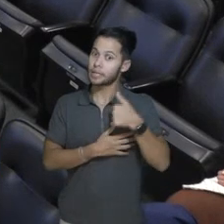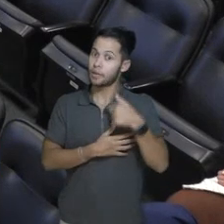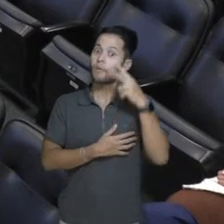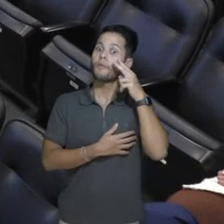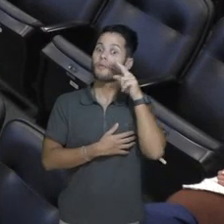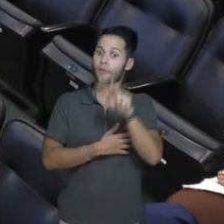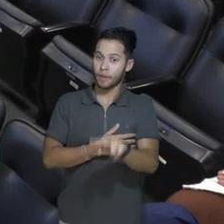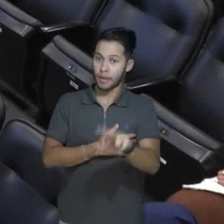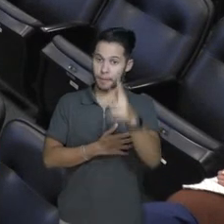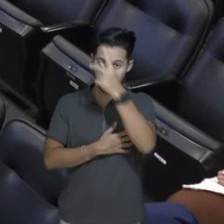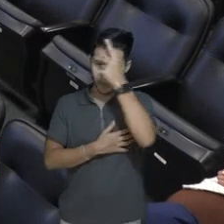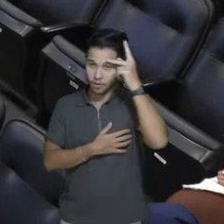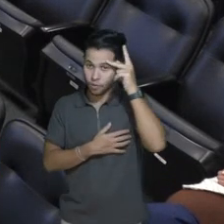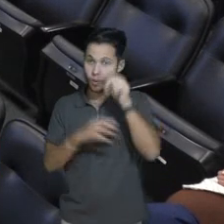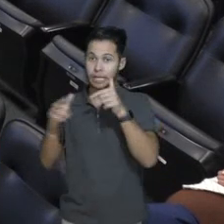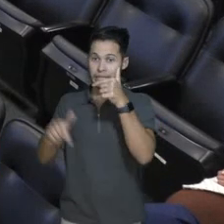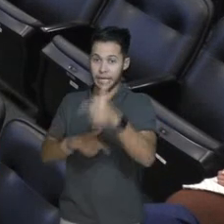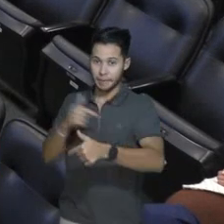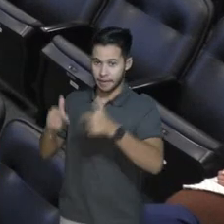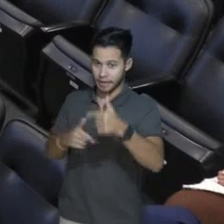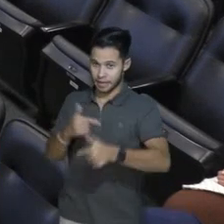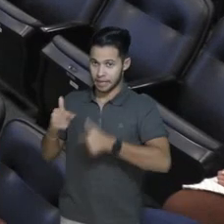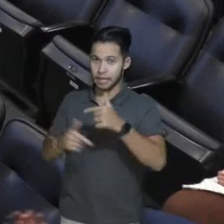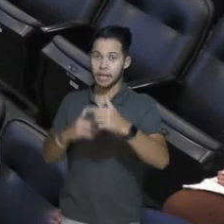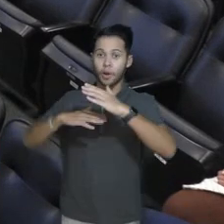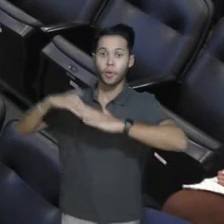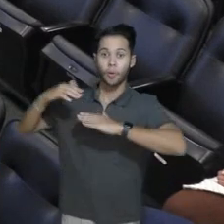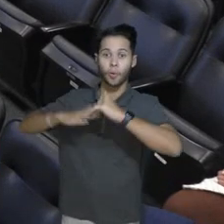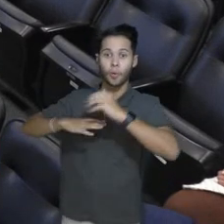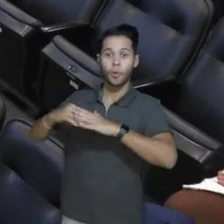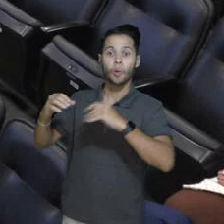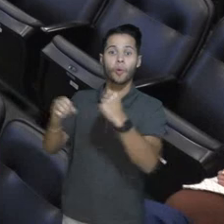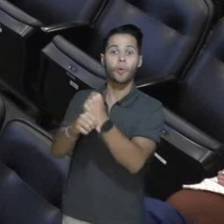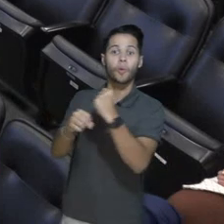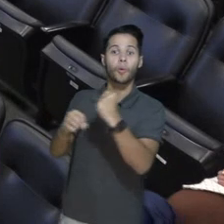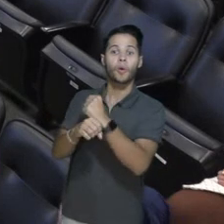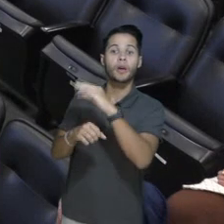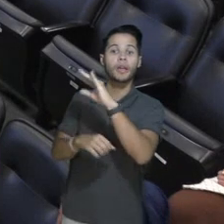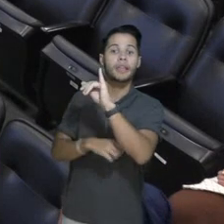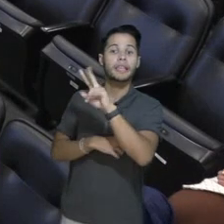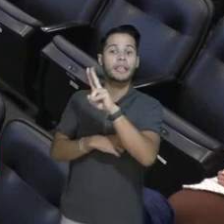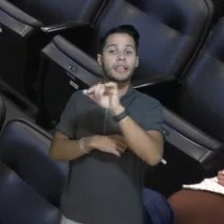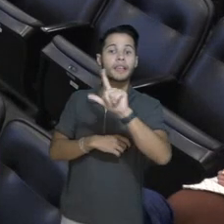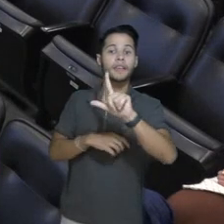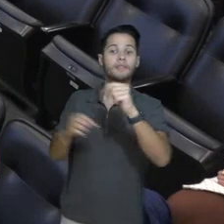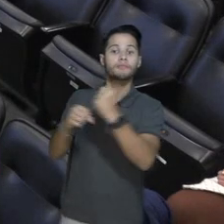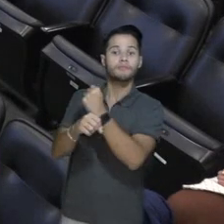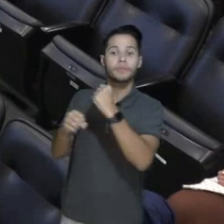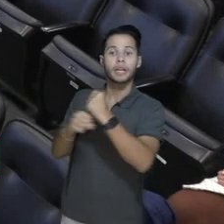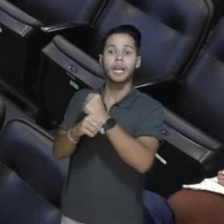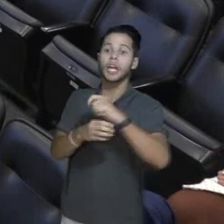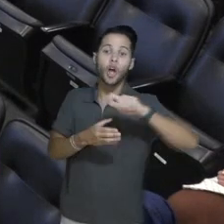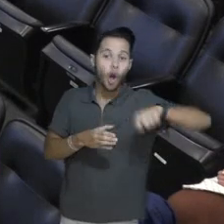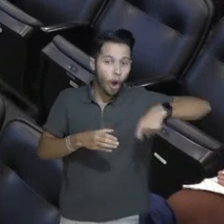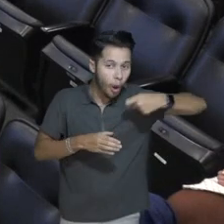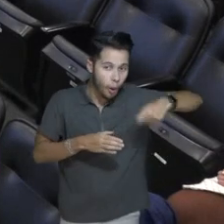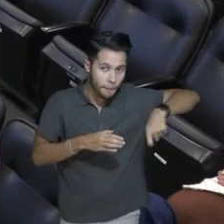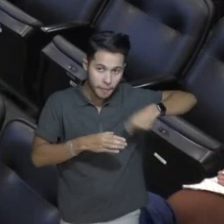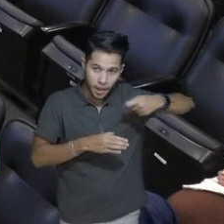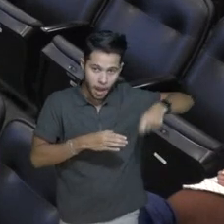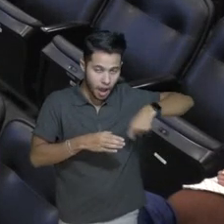trabalha na construção civil ali botando tijolo por tijolo ele almoça no mesmo restaurante do cara